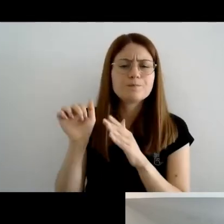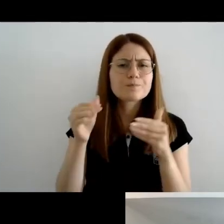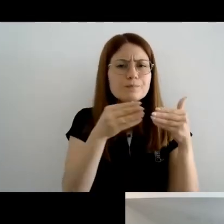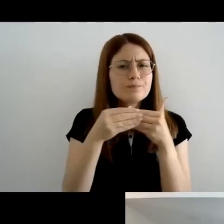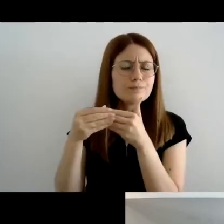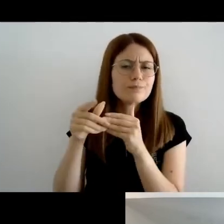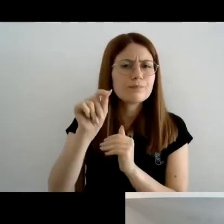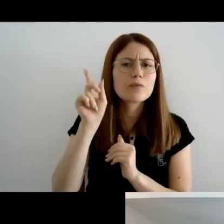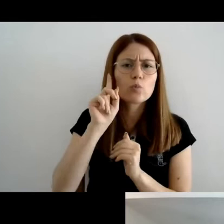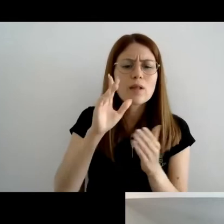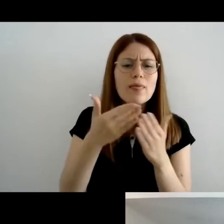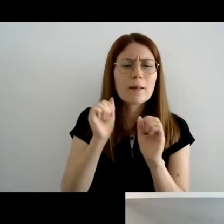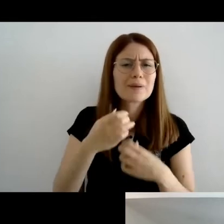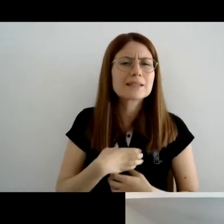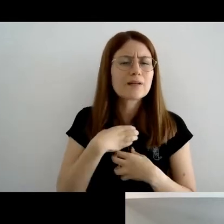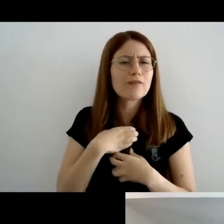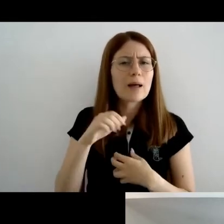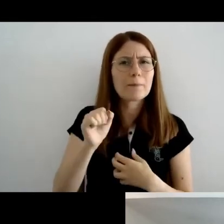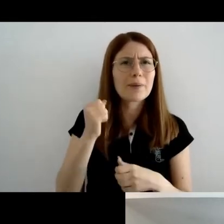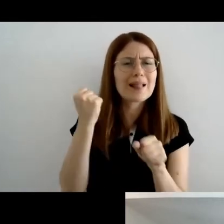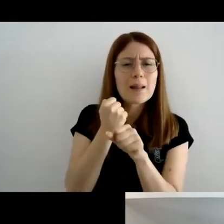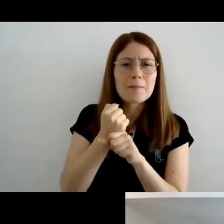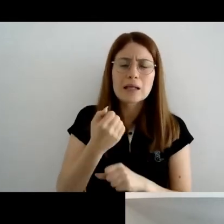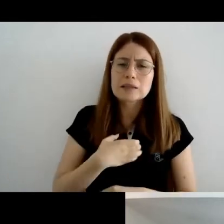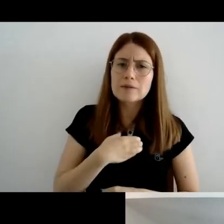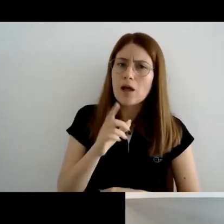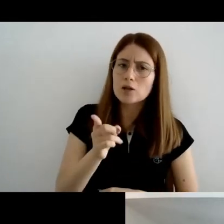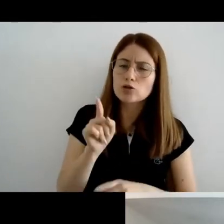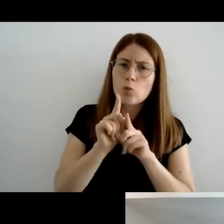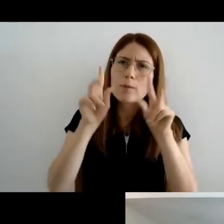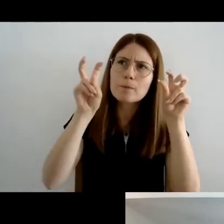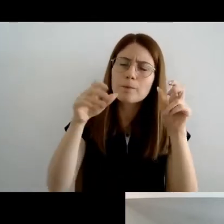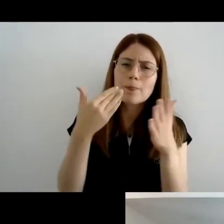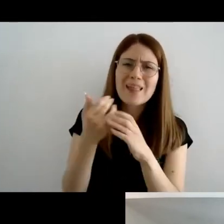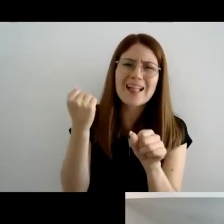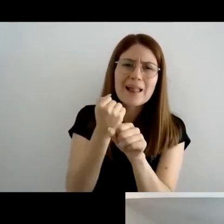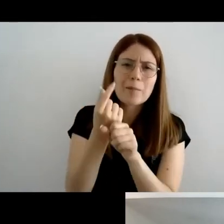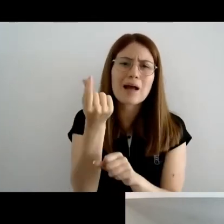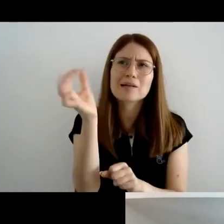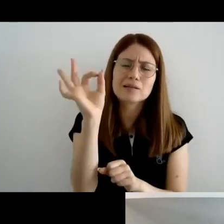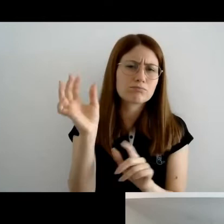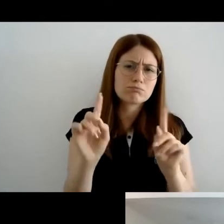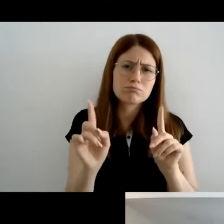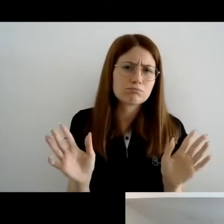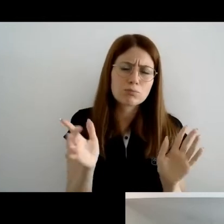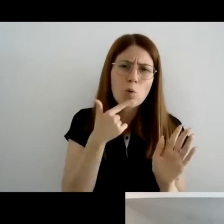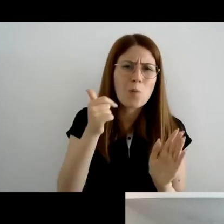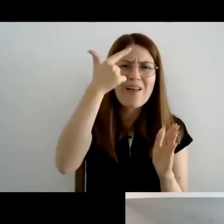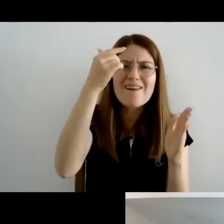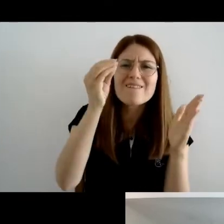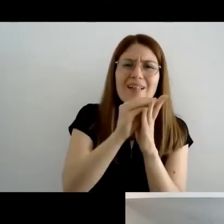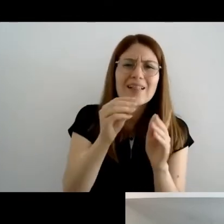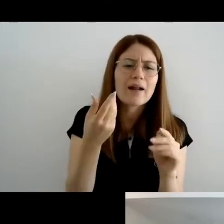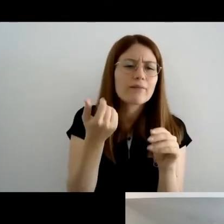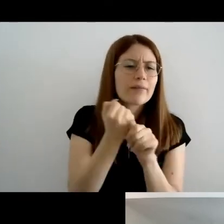importante, manter o significado do trabalho, entre aspas, não deixar que a equipa trabalhe de borla, não inventar